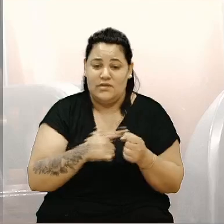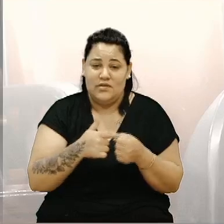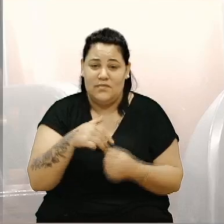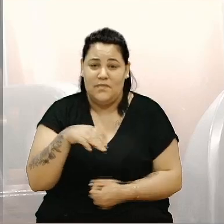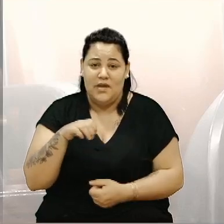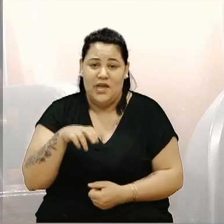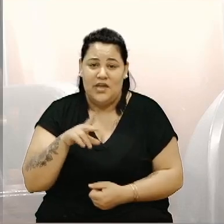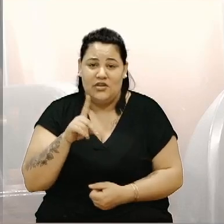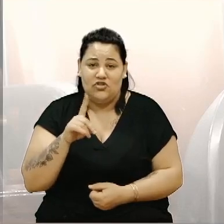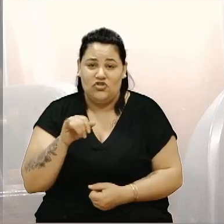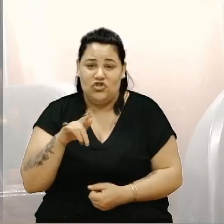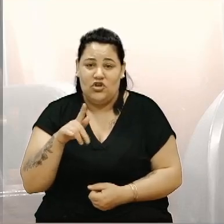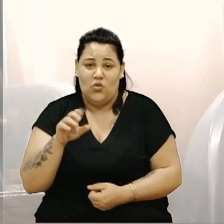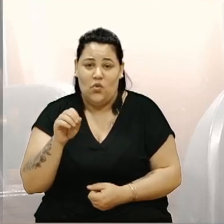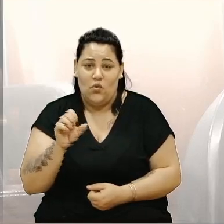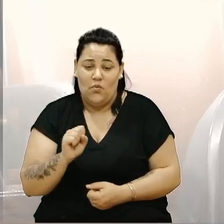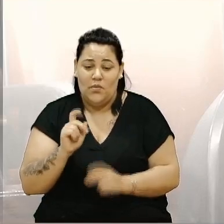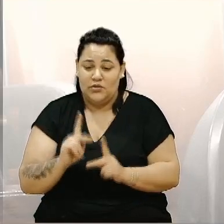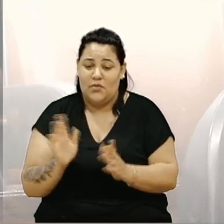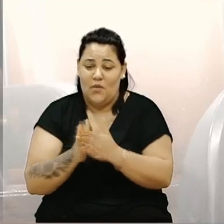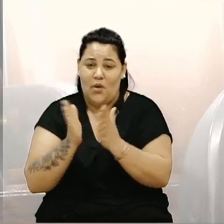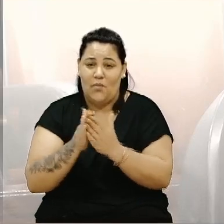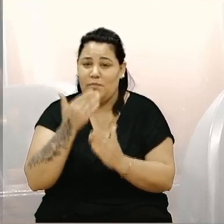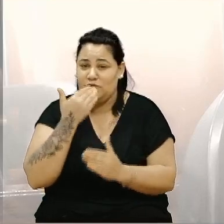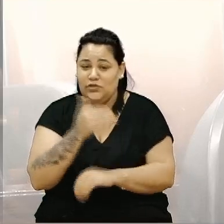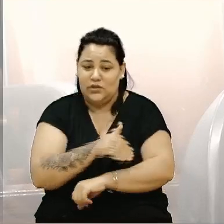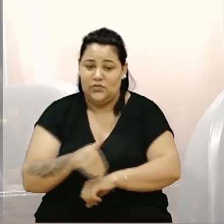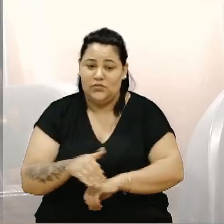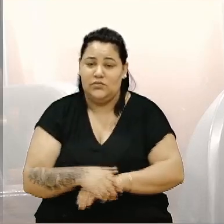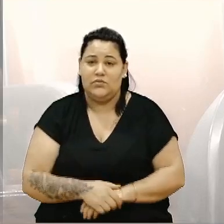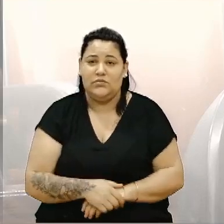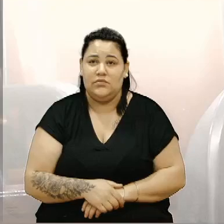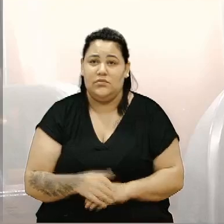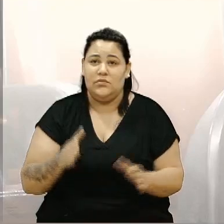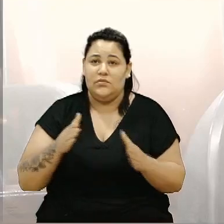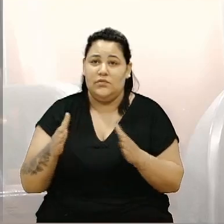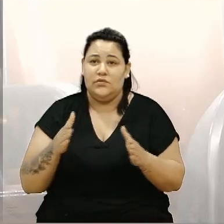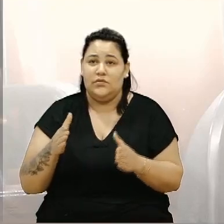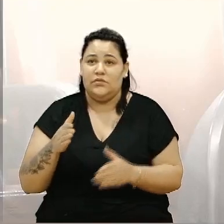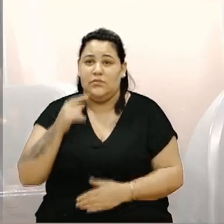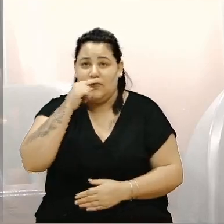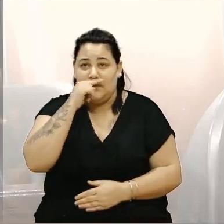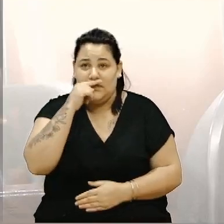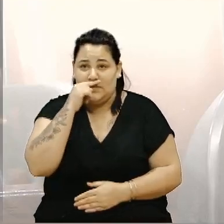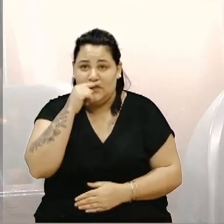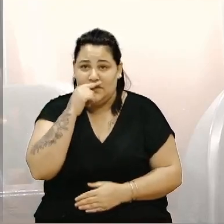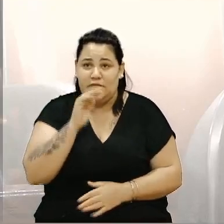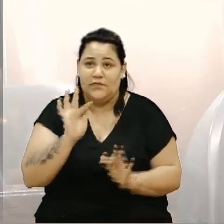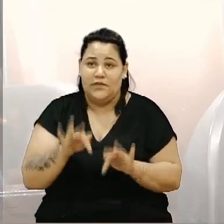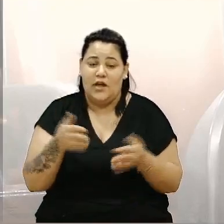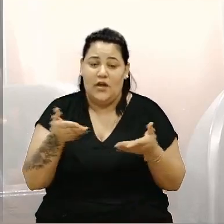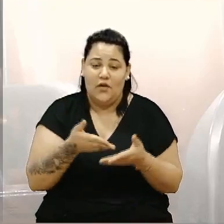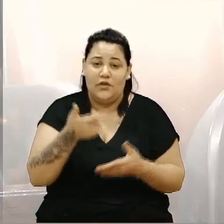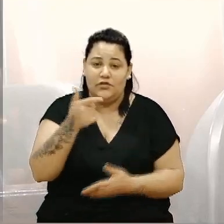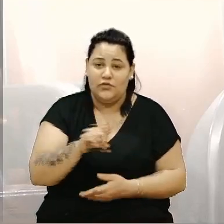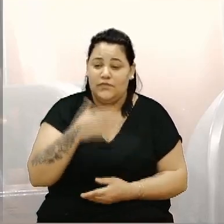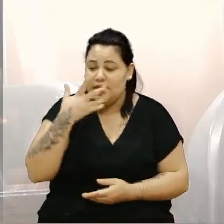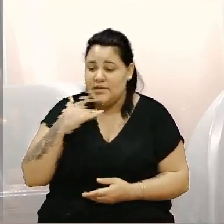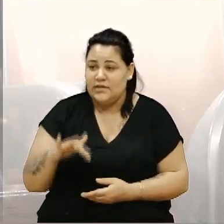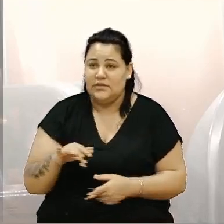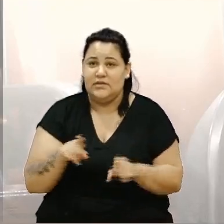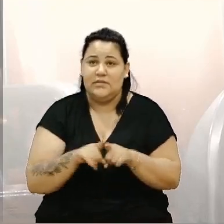bem feito lá na época do Sartori, do Pepe Vargas, que acabaram com a mendigância nas sinaleiras. Agora nós vamos ver crianças,